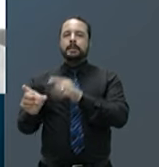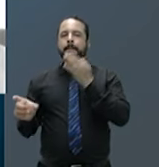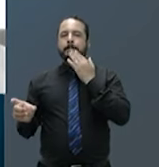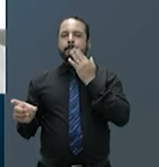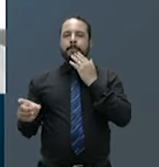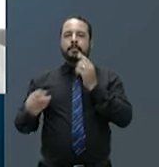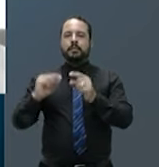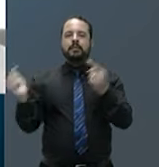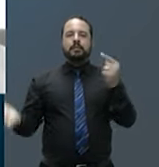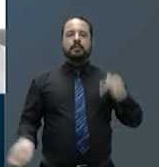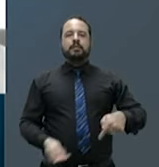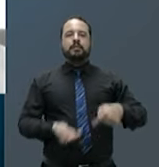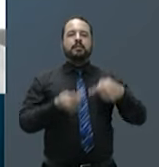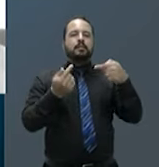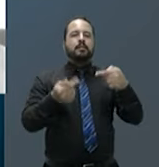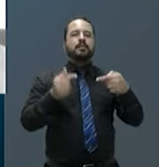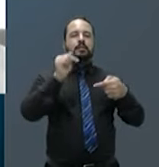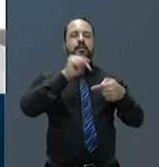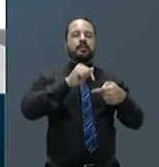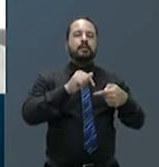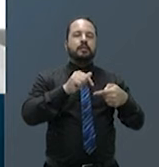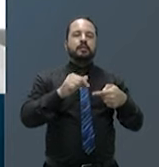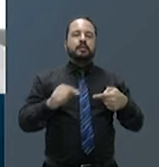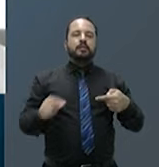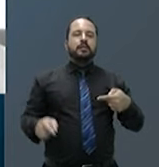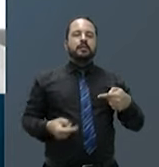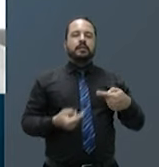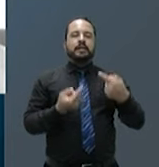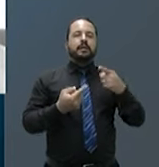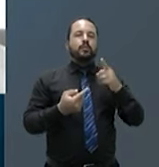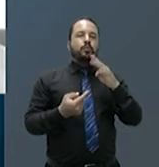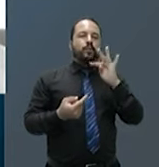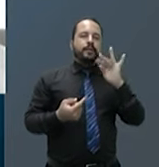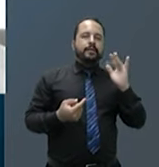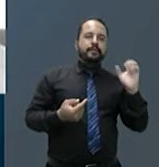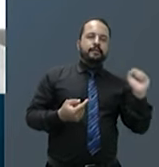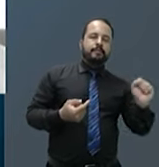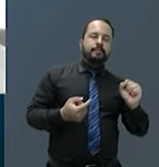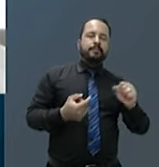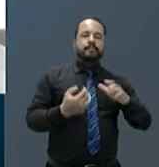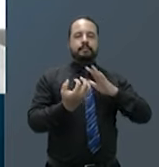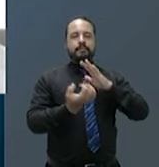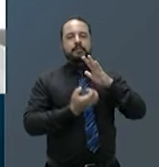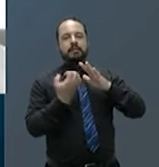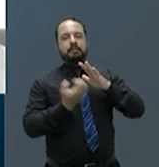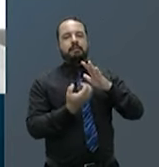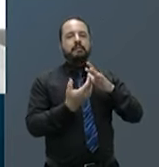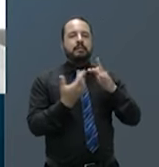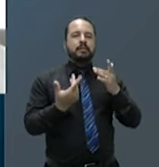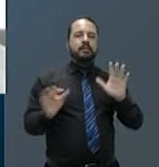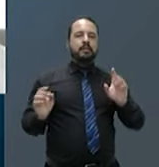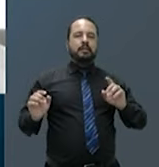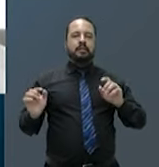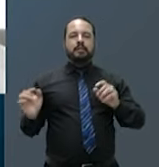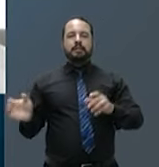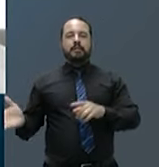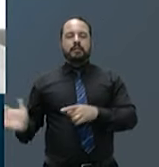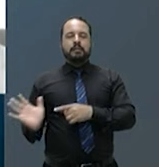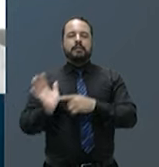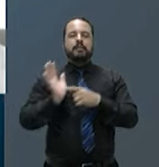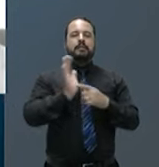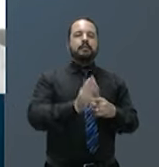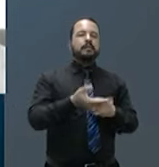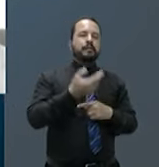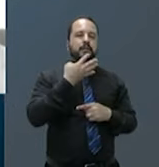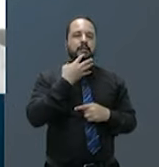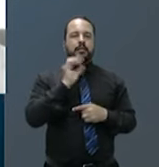uma subsidiária sua, a Westland, por meio da qual ela buscou o reconhecimento